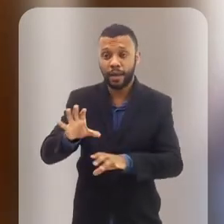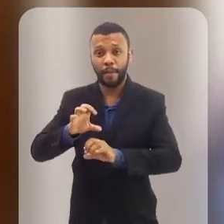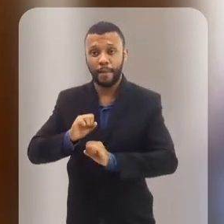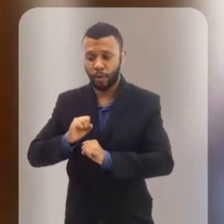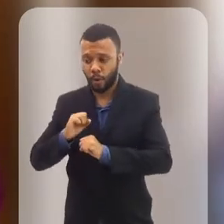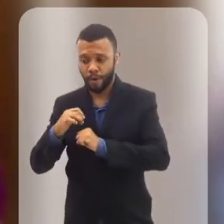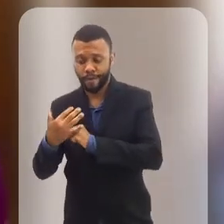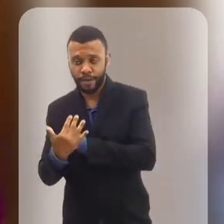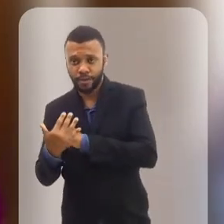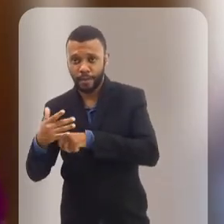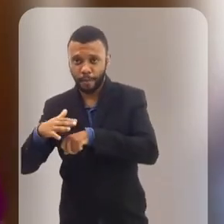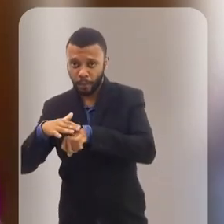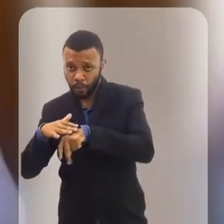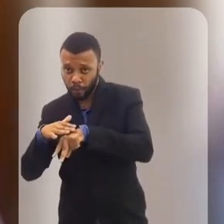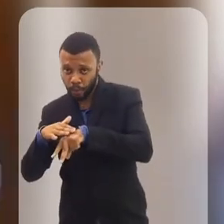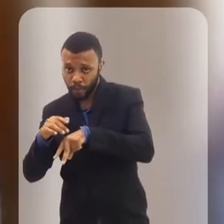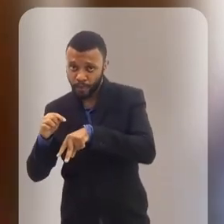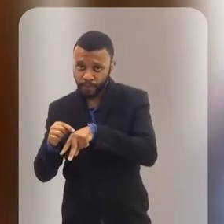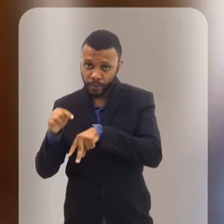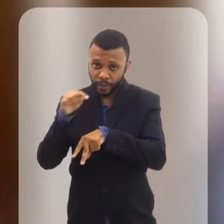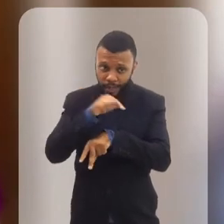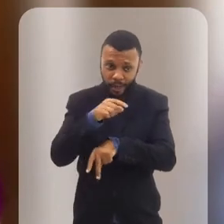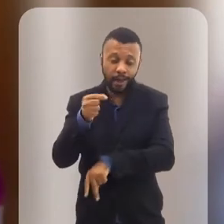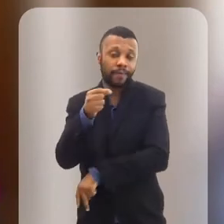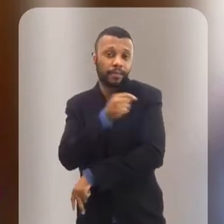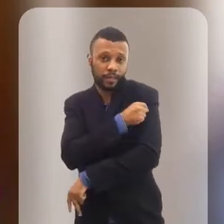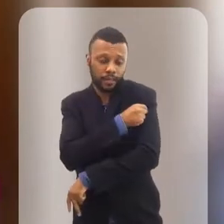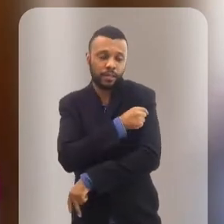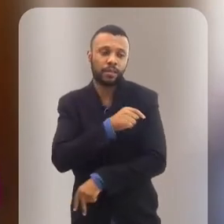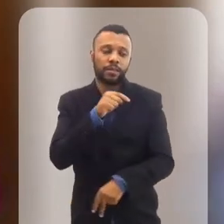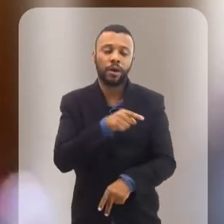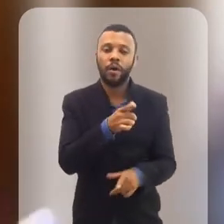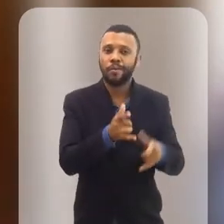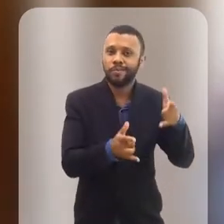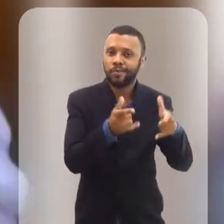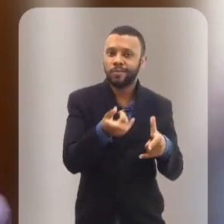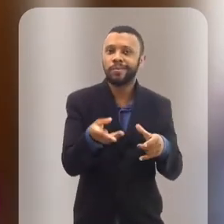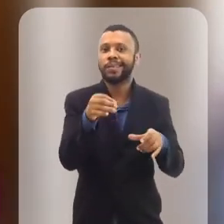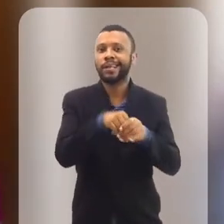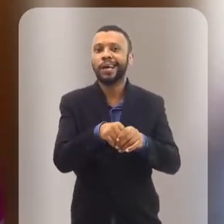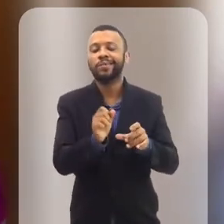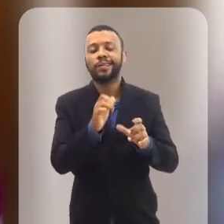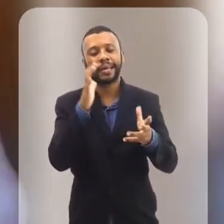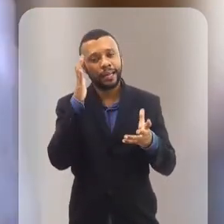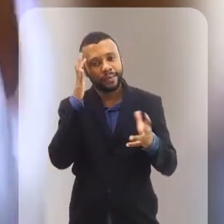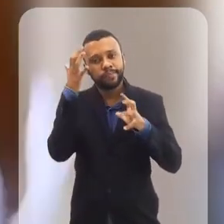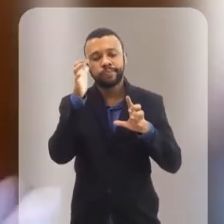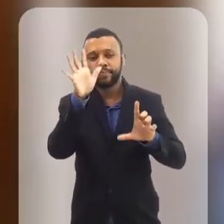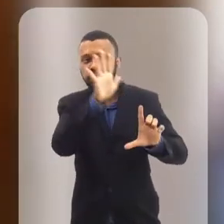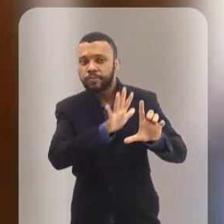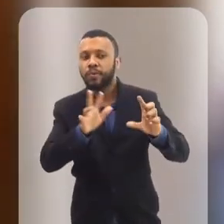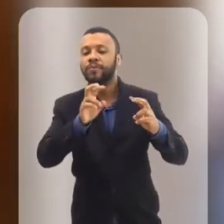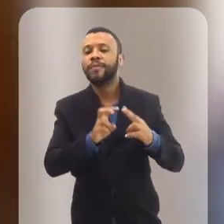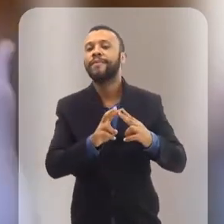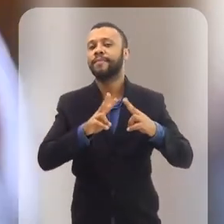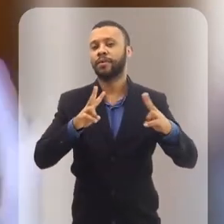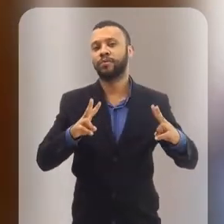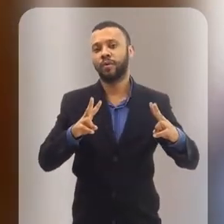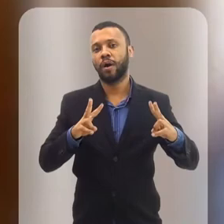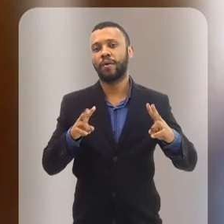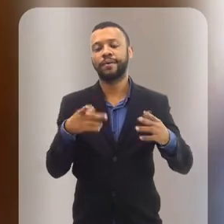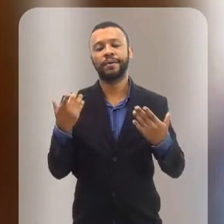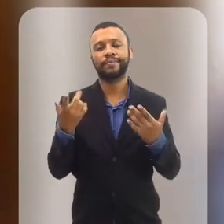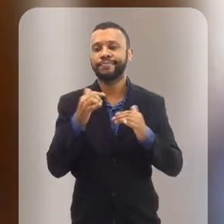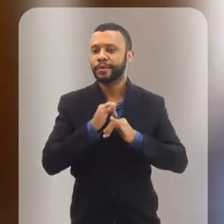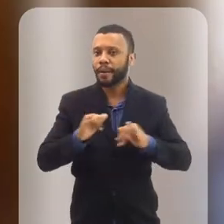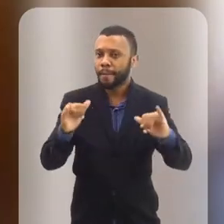com a vacina ele está protegido. Aí você vacina o seu avatar dentro do jogo ou dentro daquela realidade, do mundo